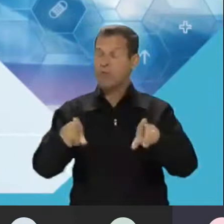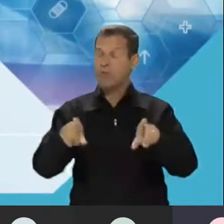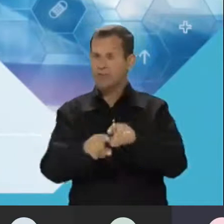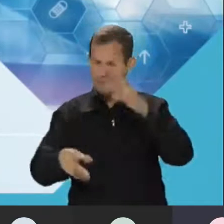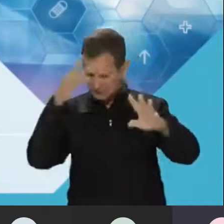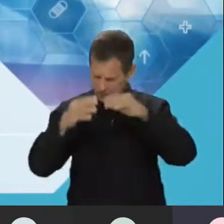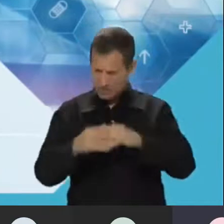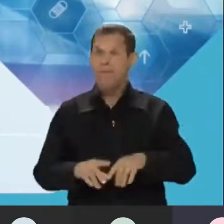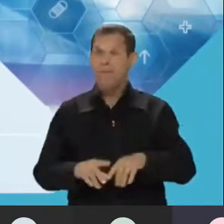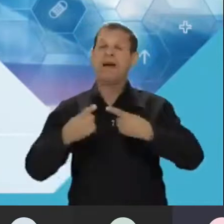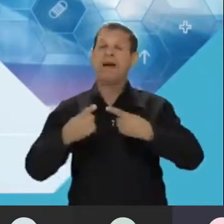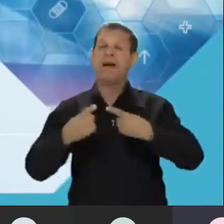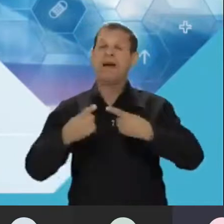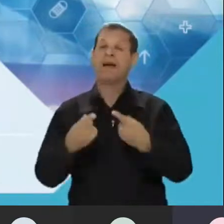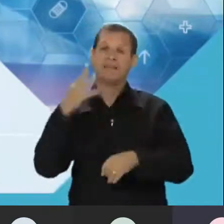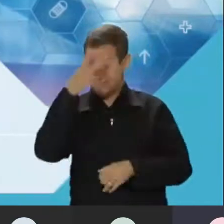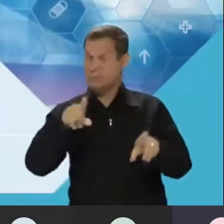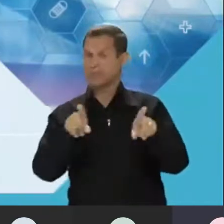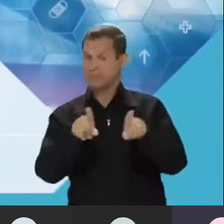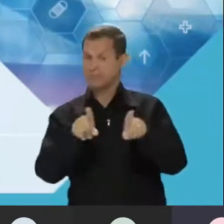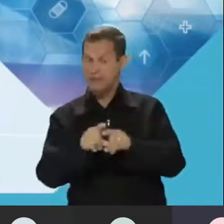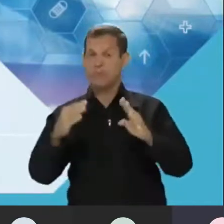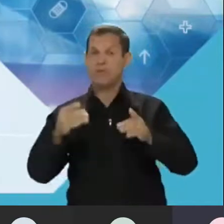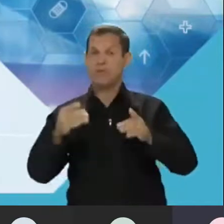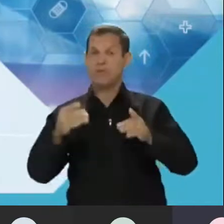pode pensar que, além de algo estético, que